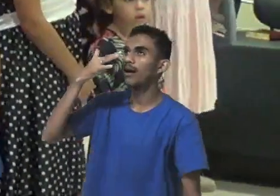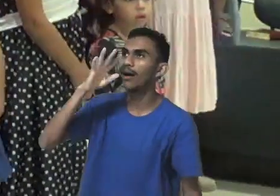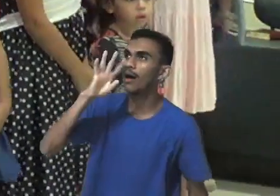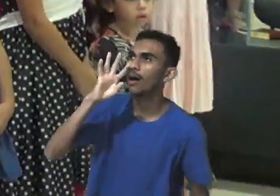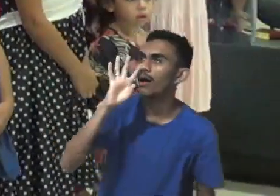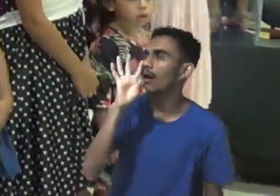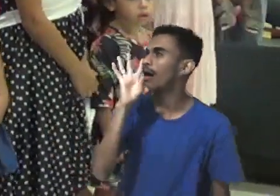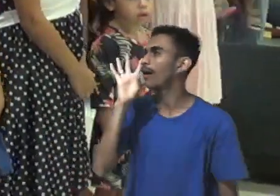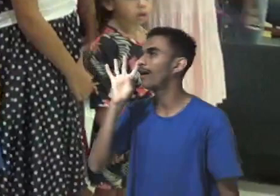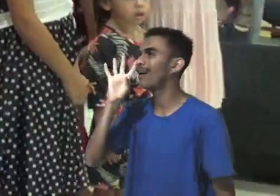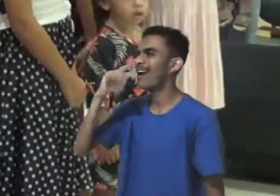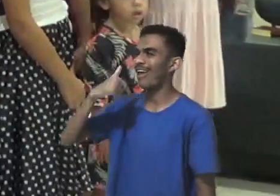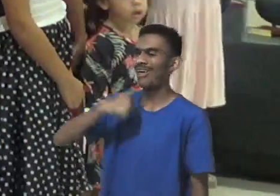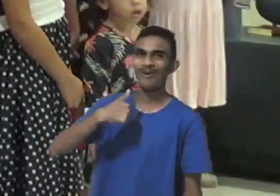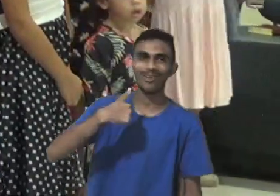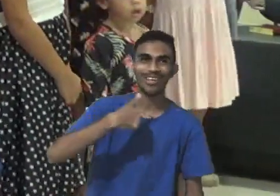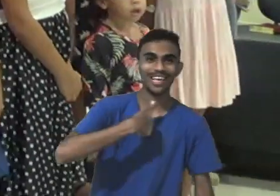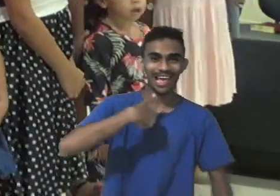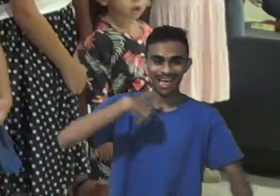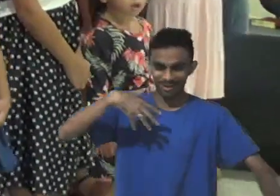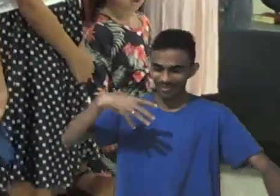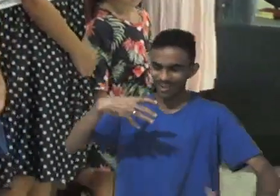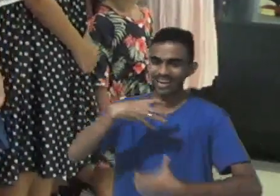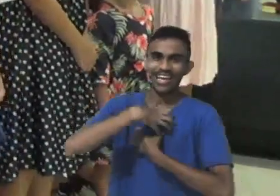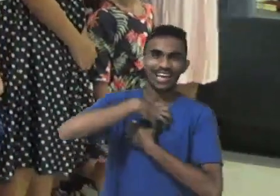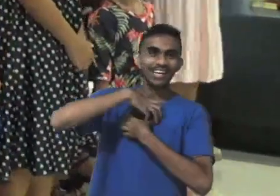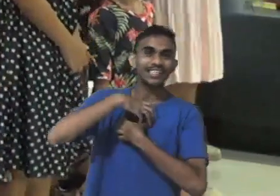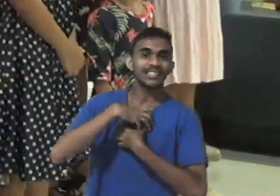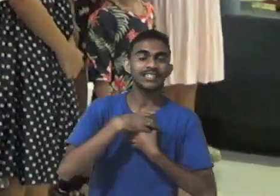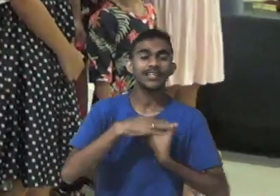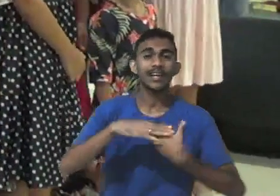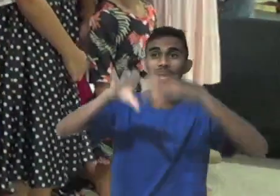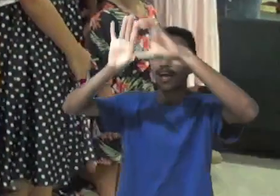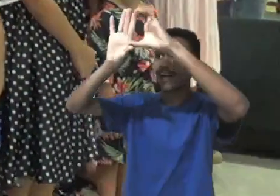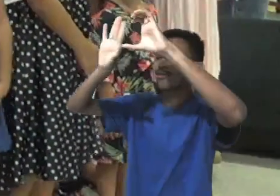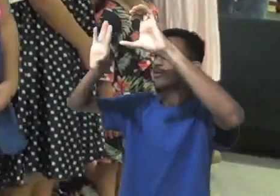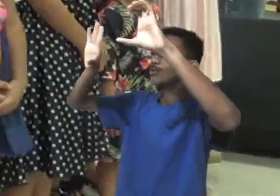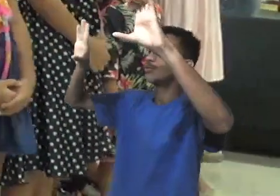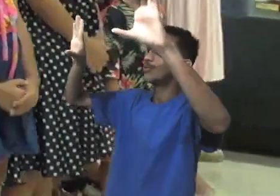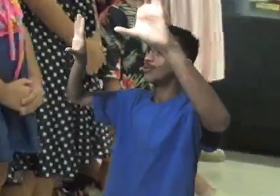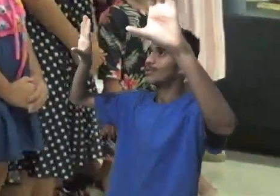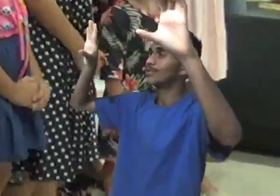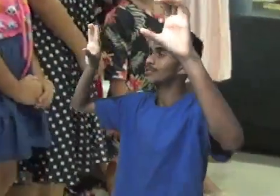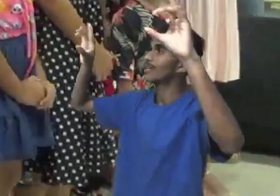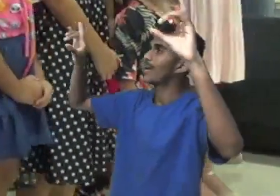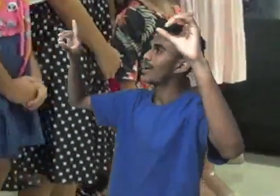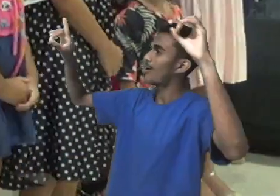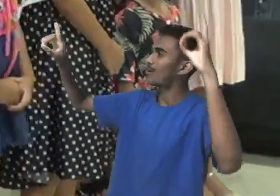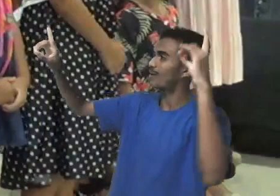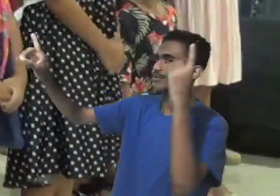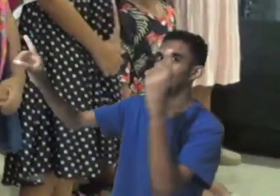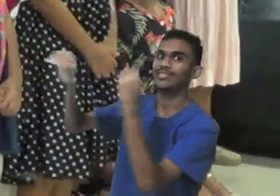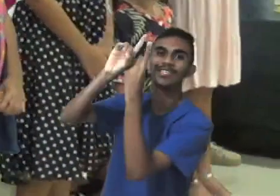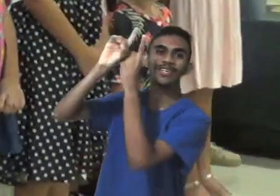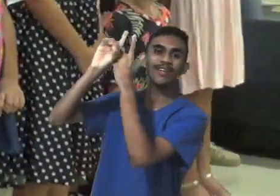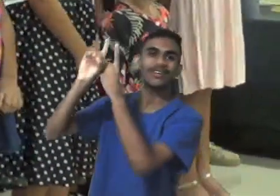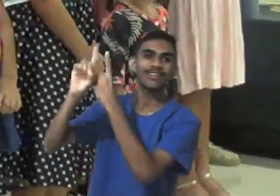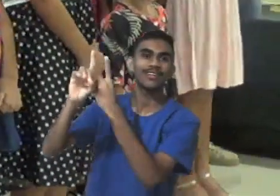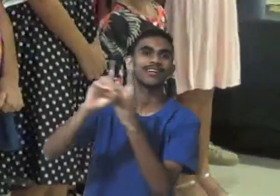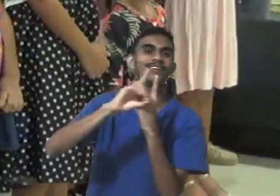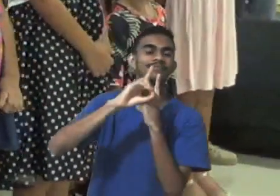me impressiona, o que eu irei sentir quando no céu eu